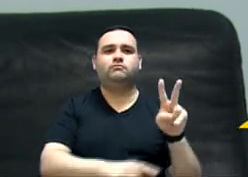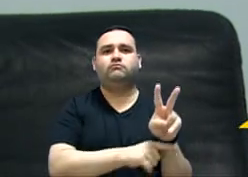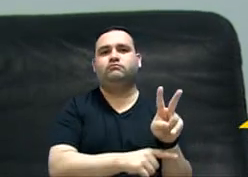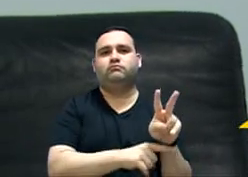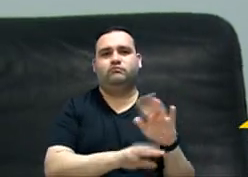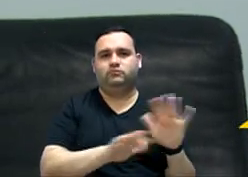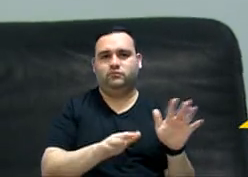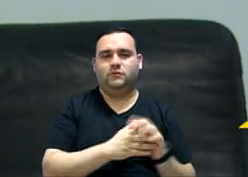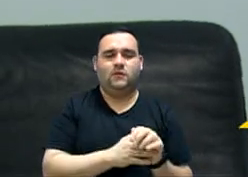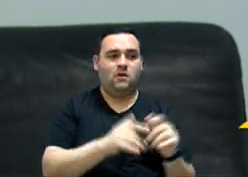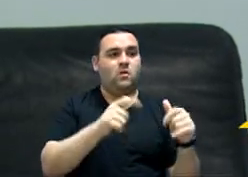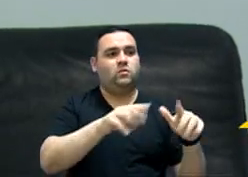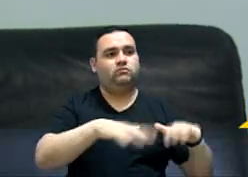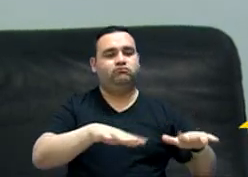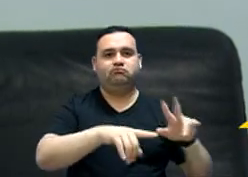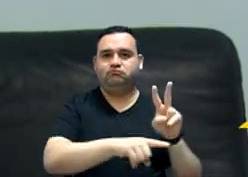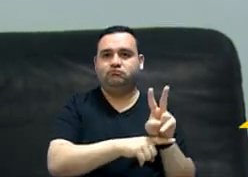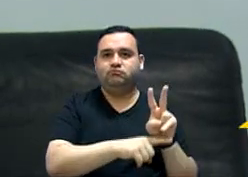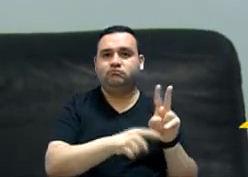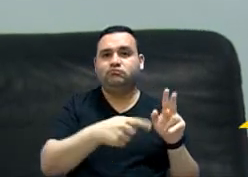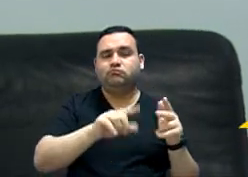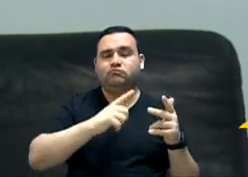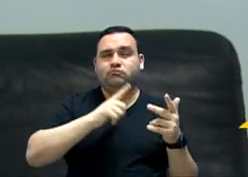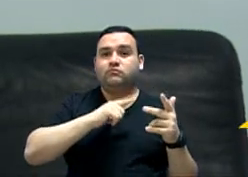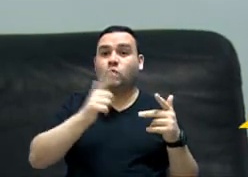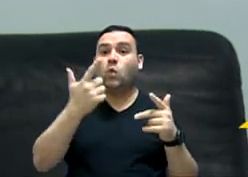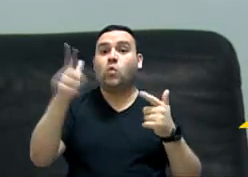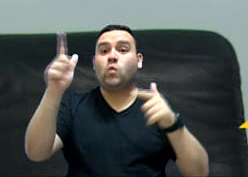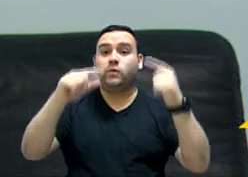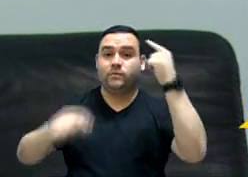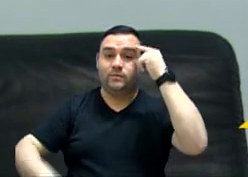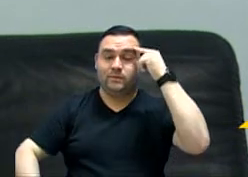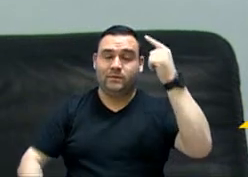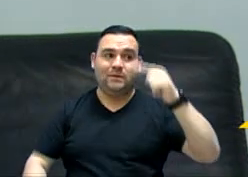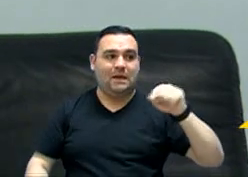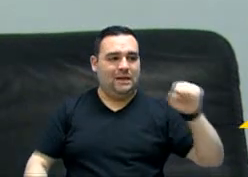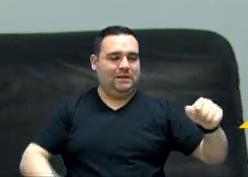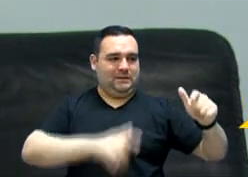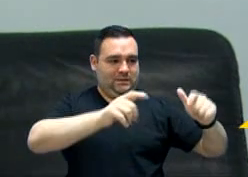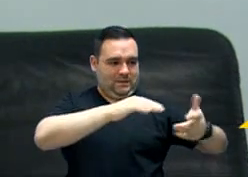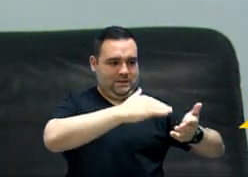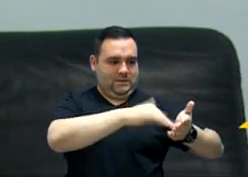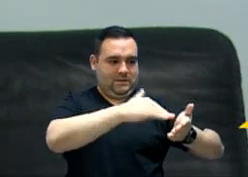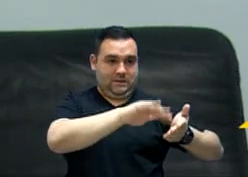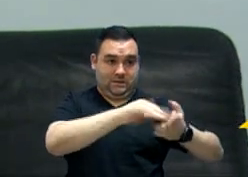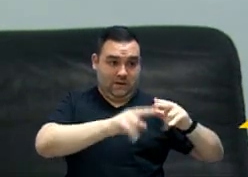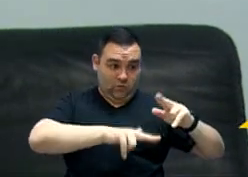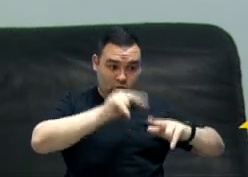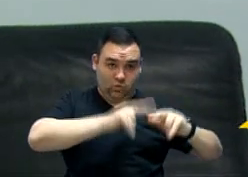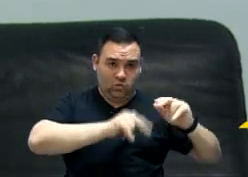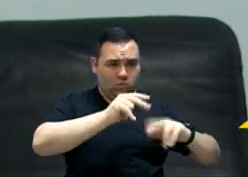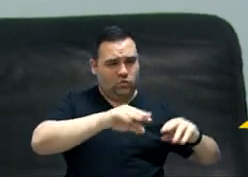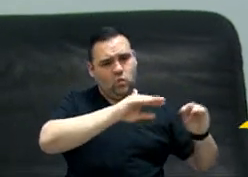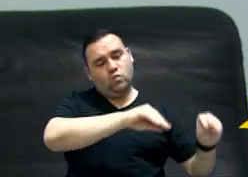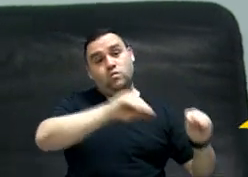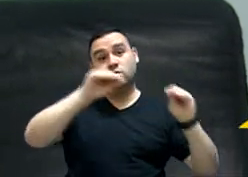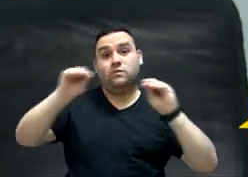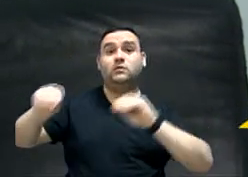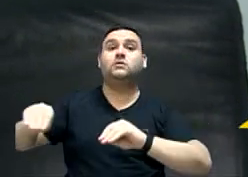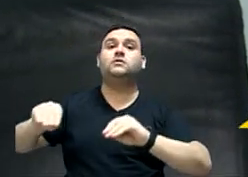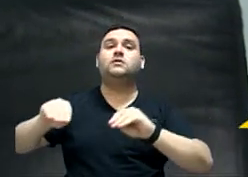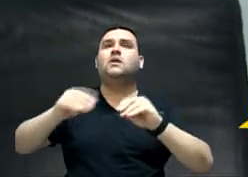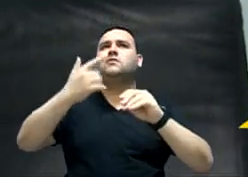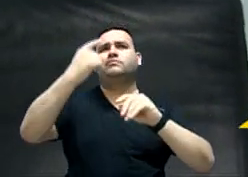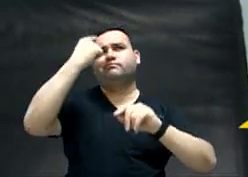provisório, aquele bairro. E nós tínhamos outras intenções, sair da secretaria em junho agora, né?